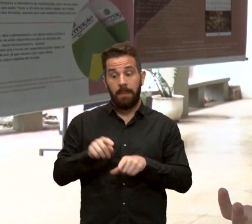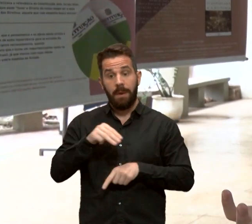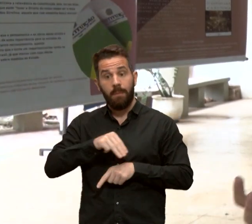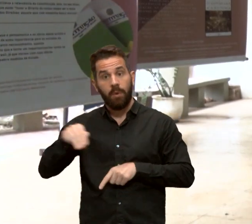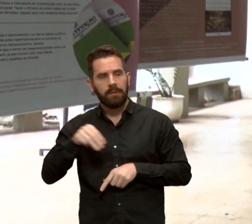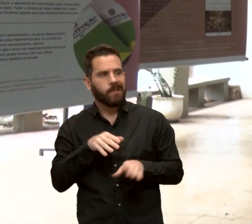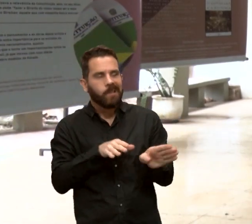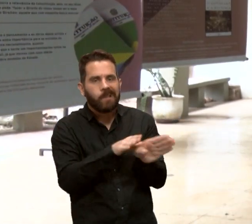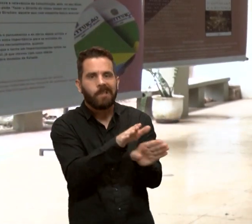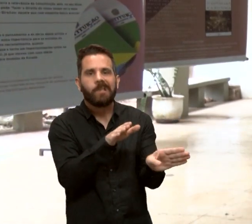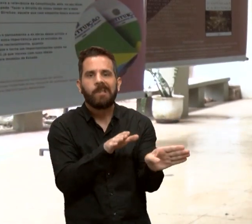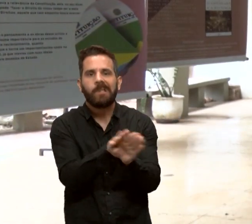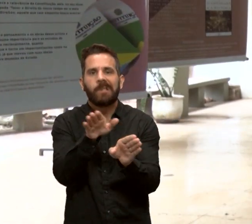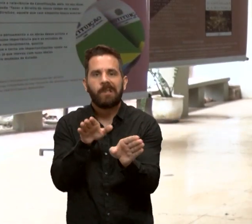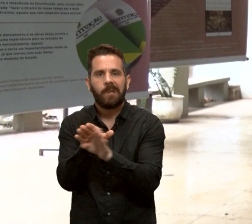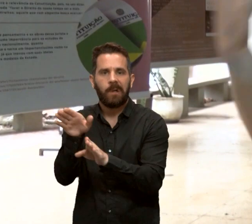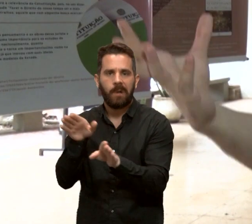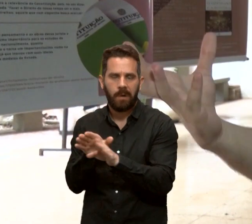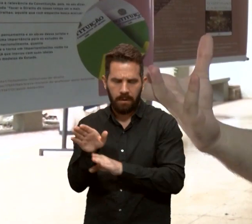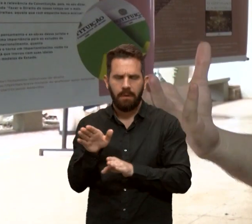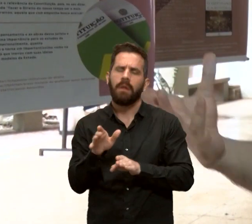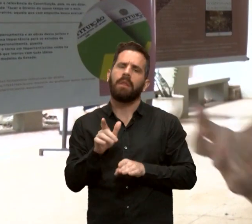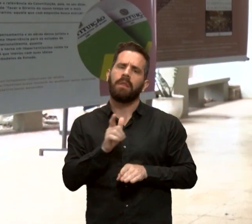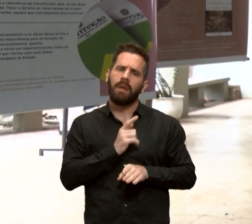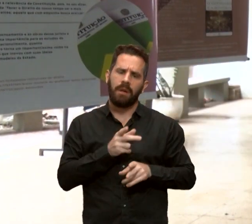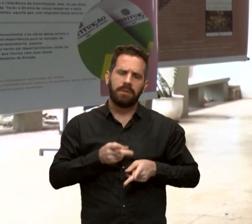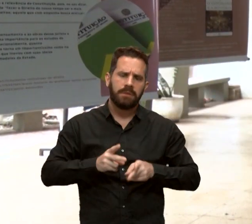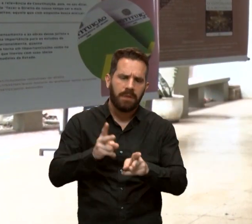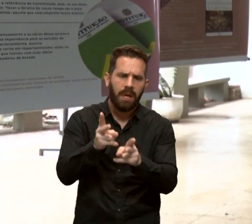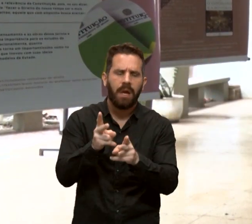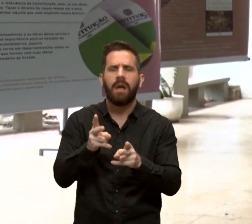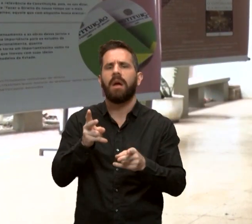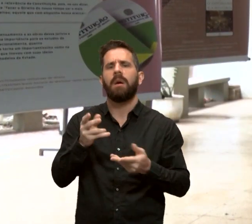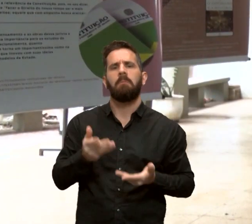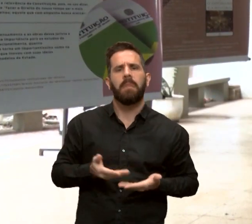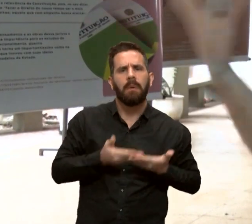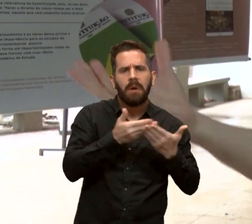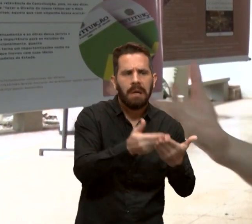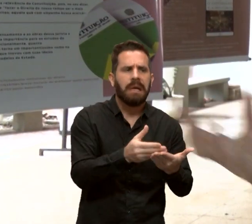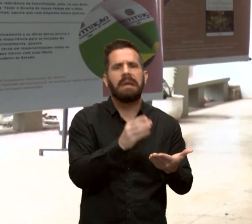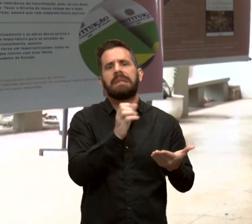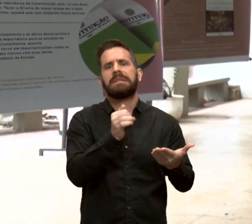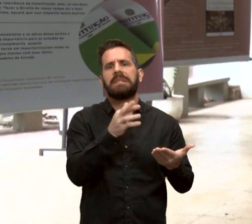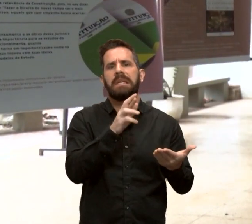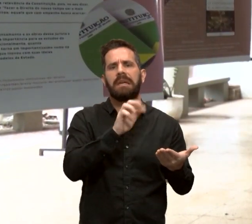eles ao máximo. Então, mandar o processo para o SEGRAF, para a